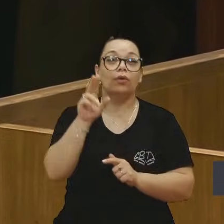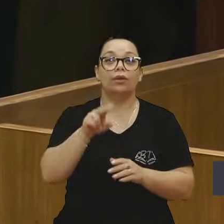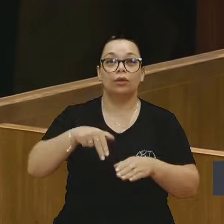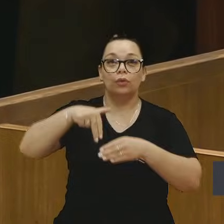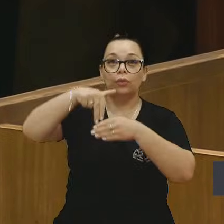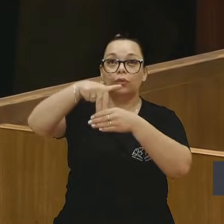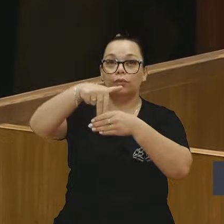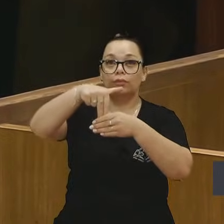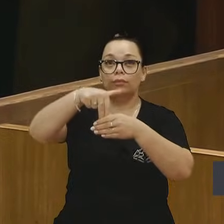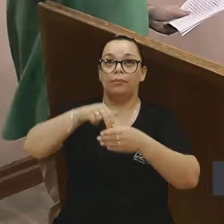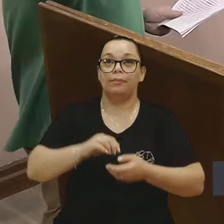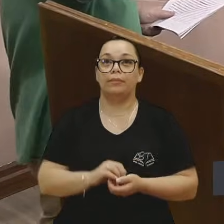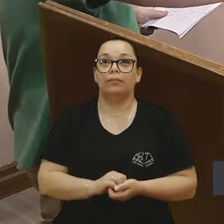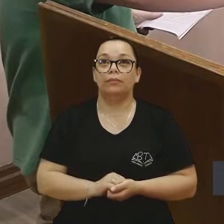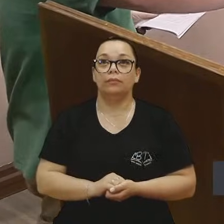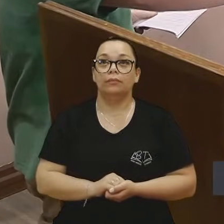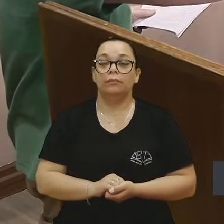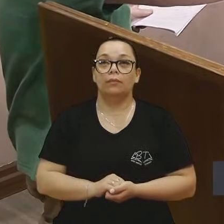tribuna.